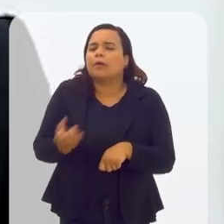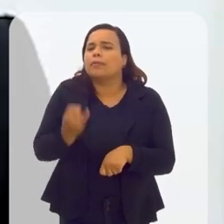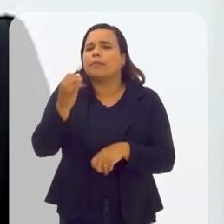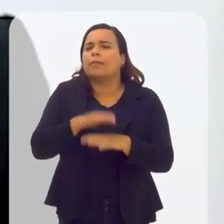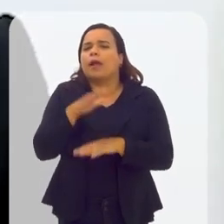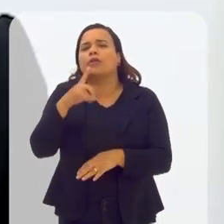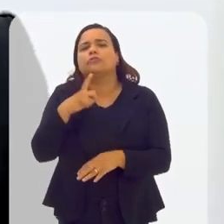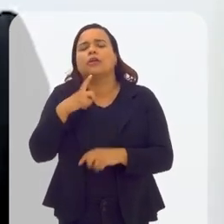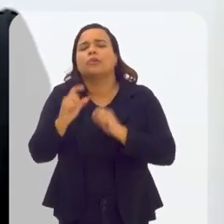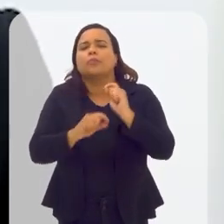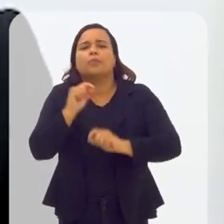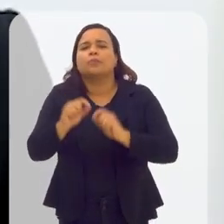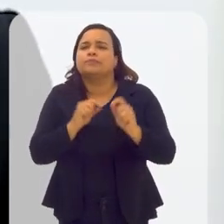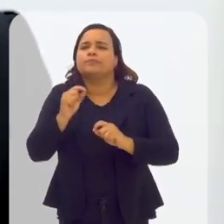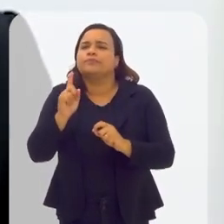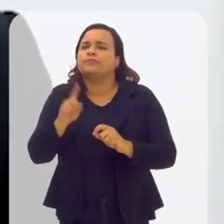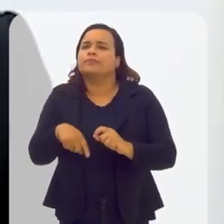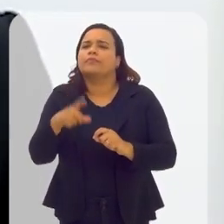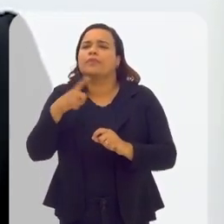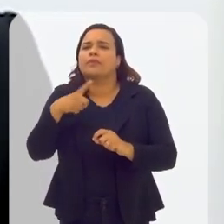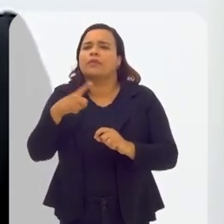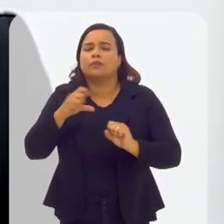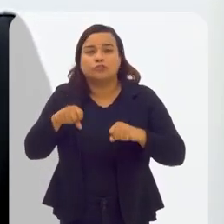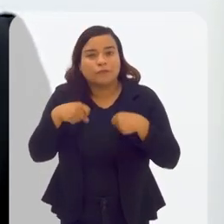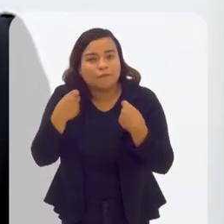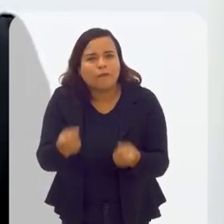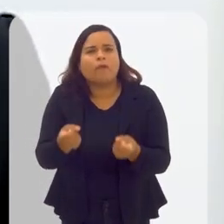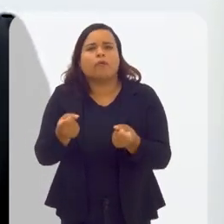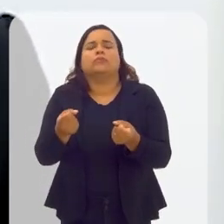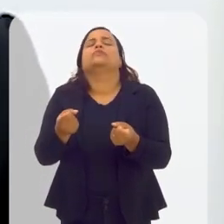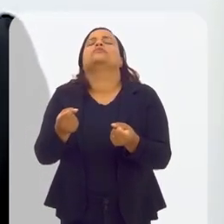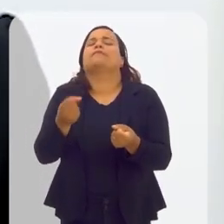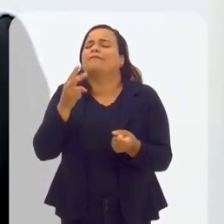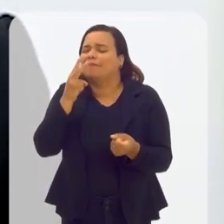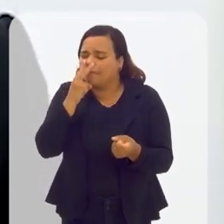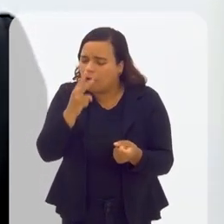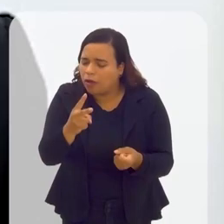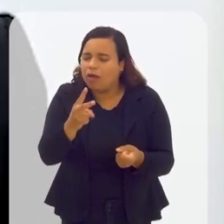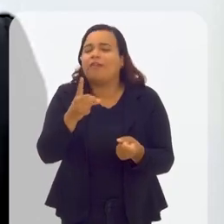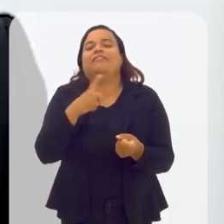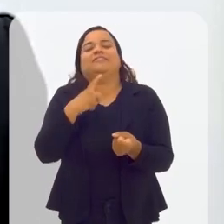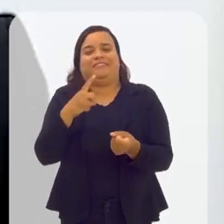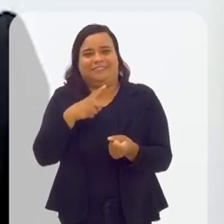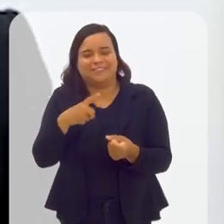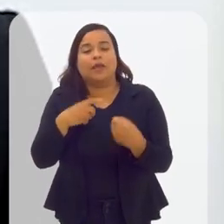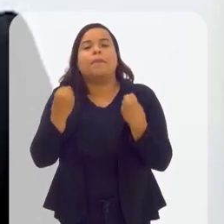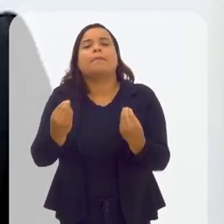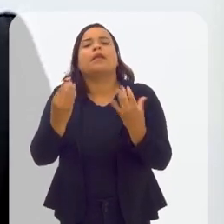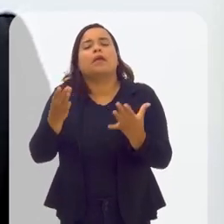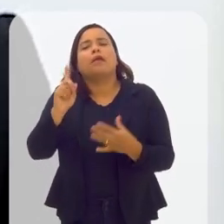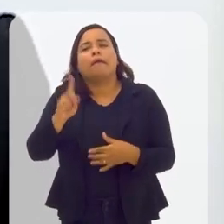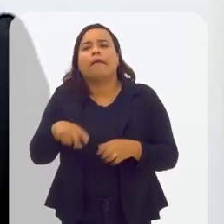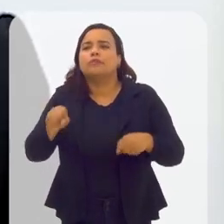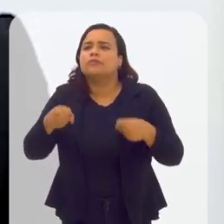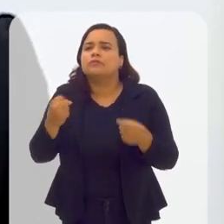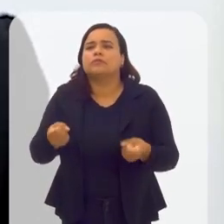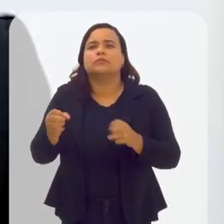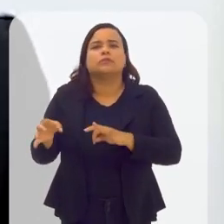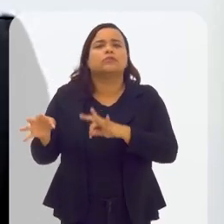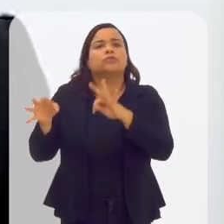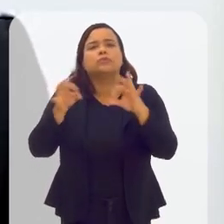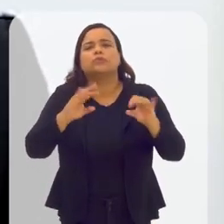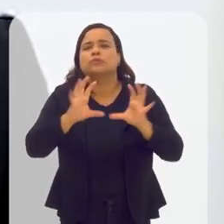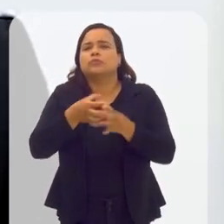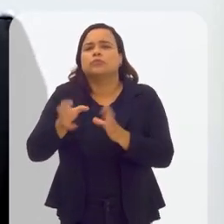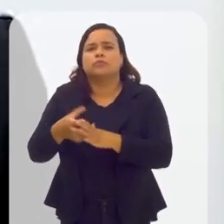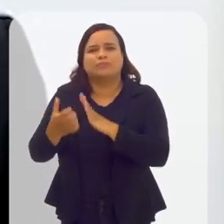mais importante, porque ela tem feito um esforço muito grande para fazer com que todas as